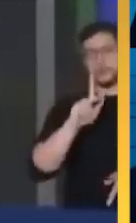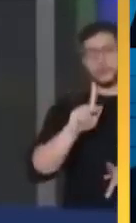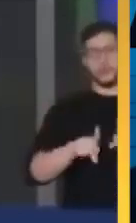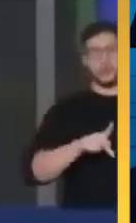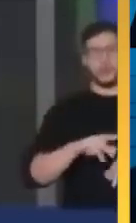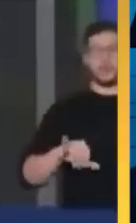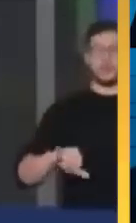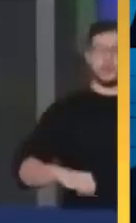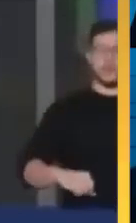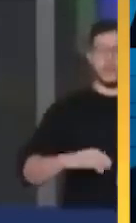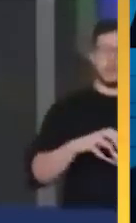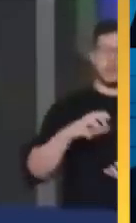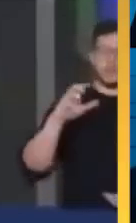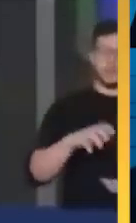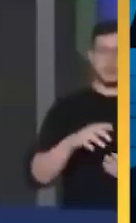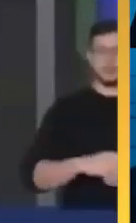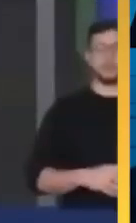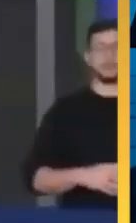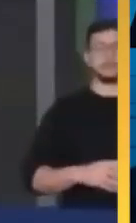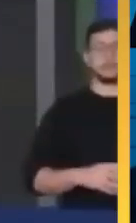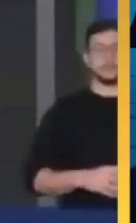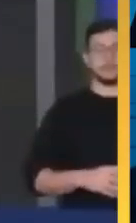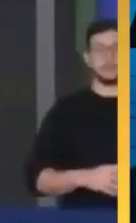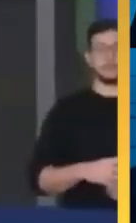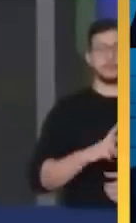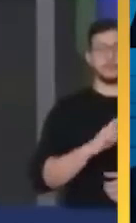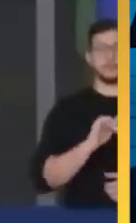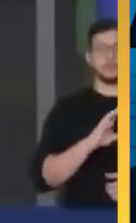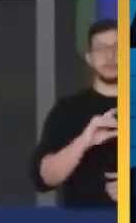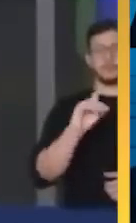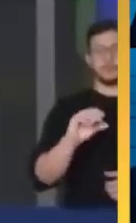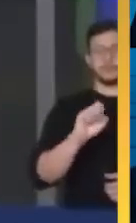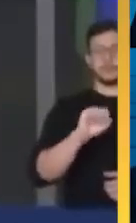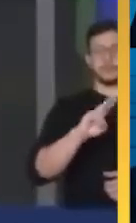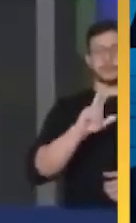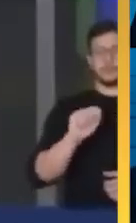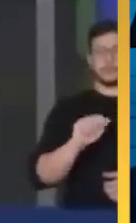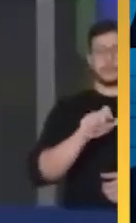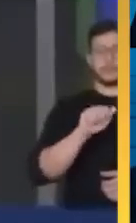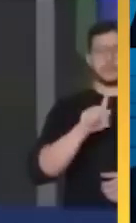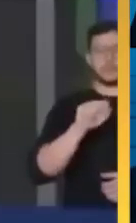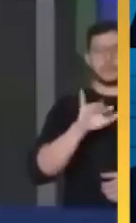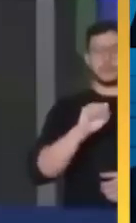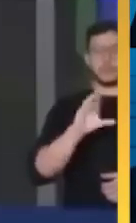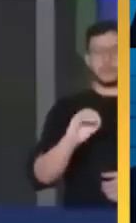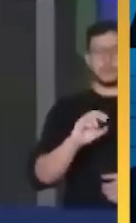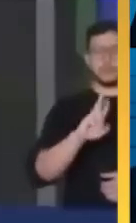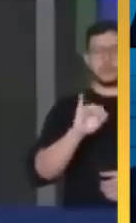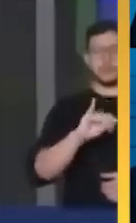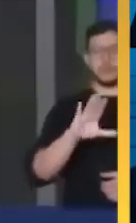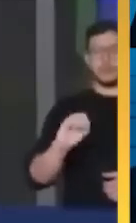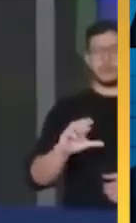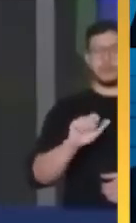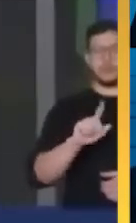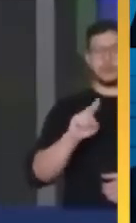sofrendo e que muitas vezes não consegue nem comer é esses nomes Ricardo Silva Aloísio Mendes Rodrigo Coelho